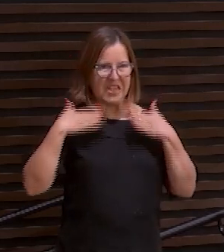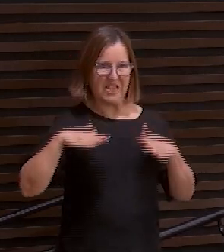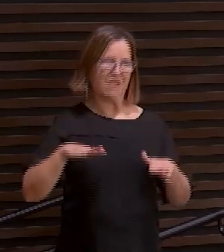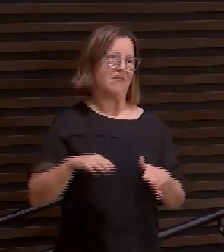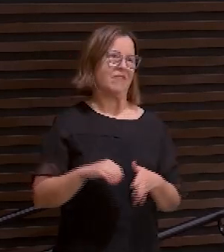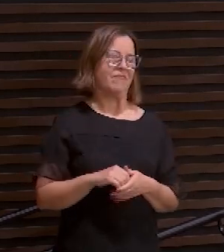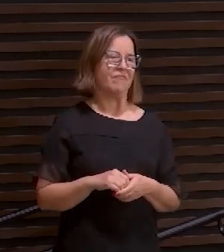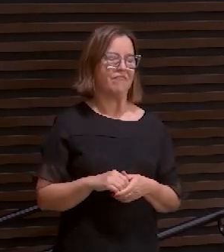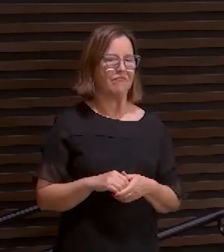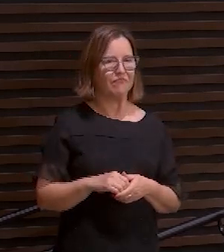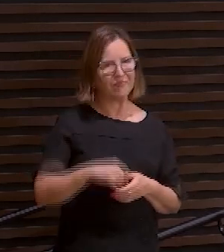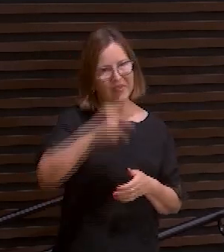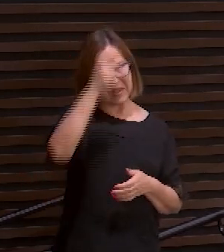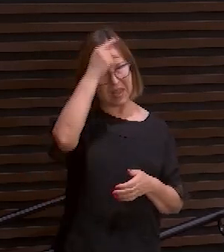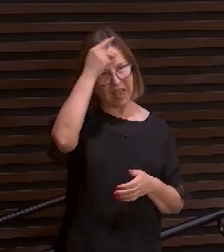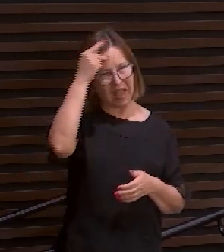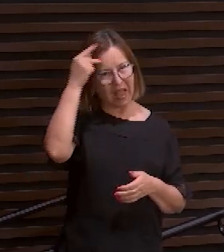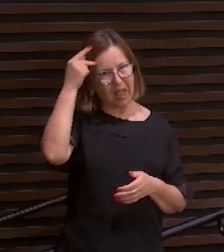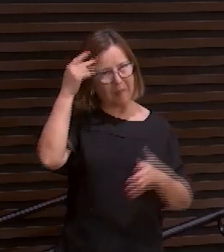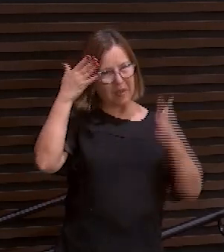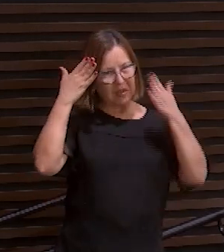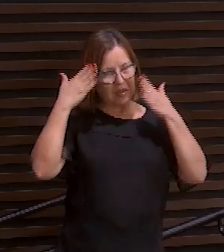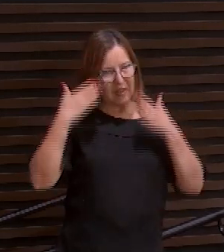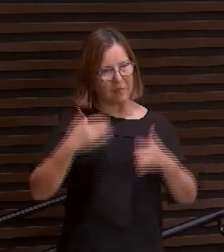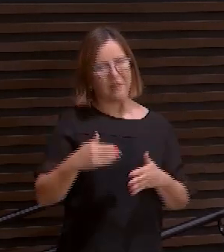O homem natural, ele é tridimensional.